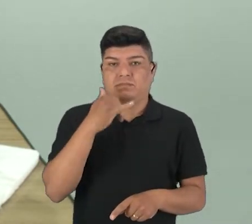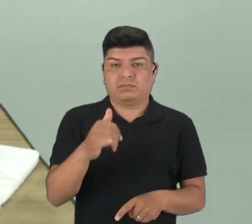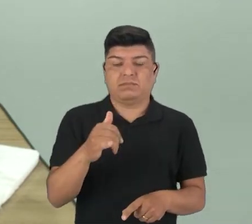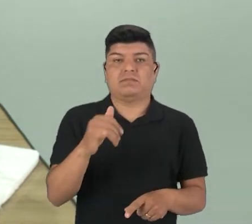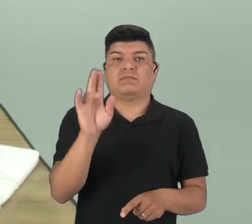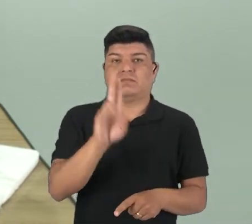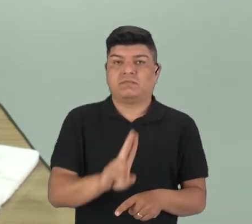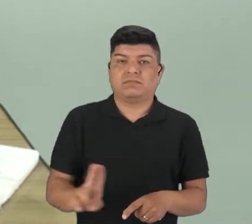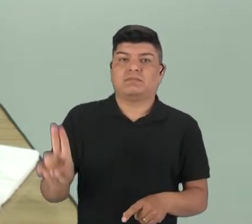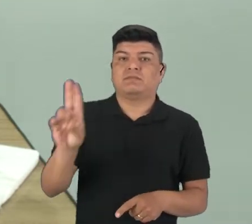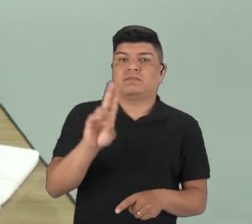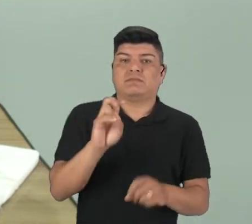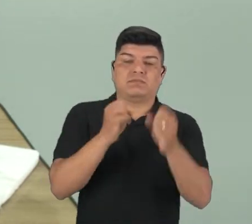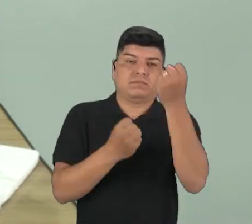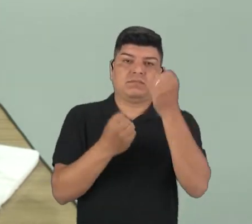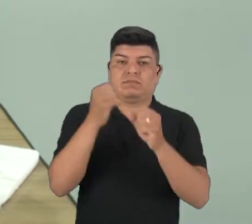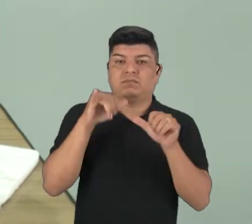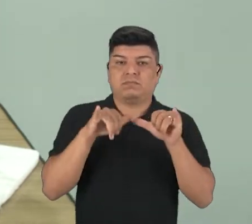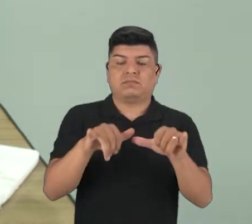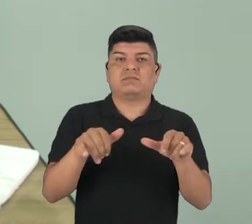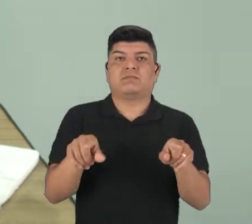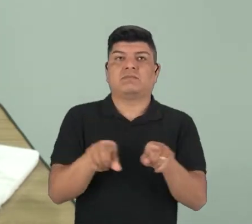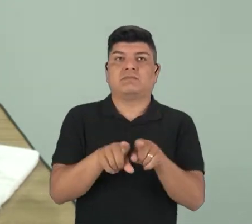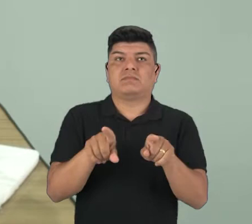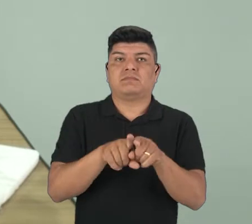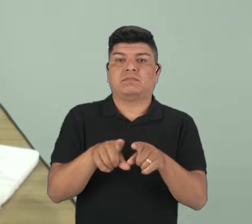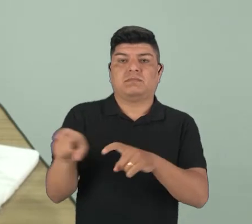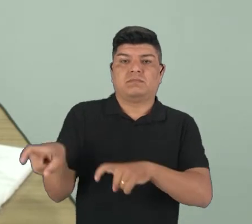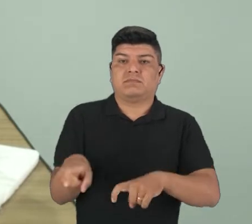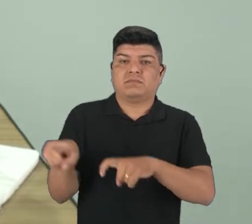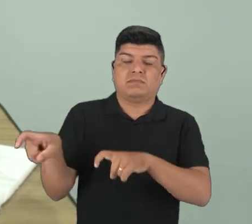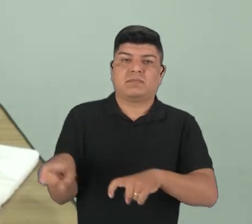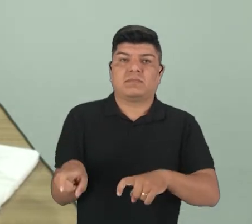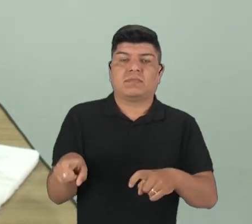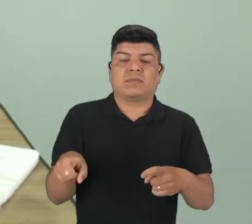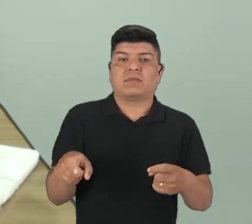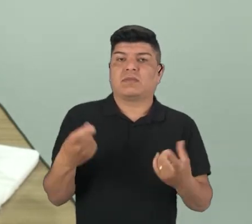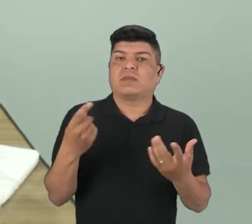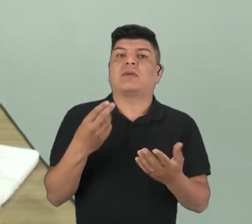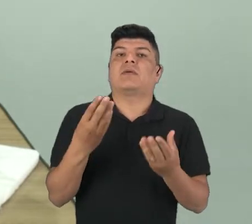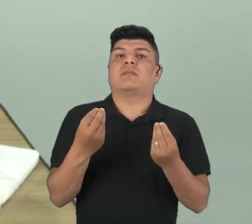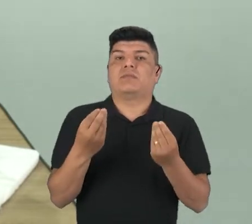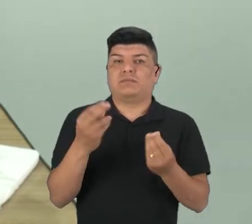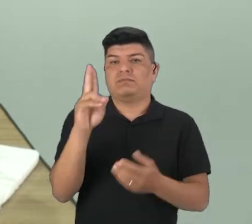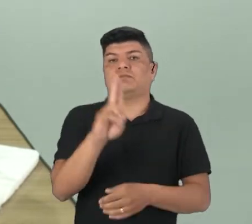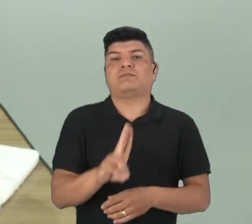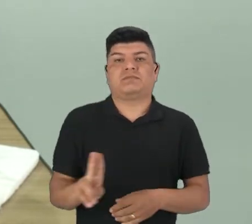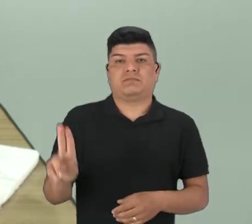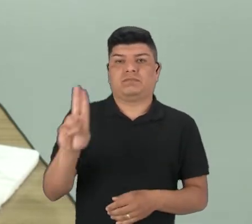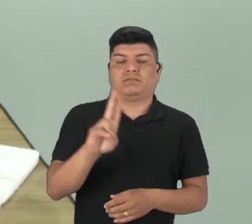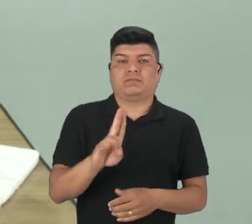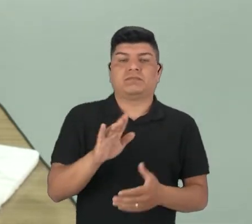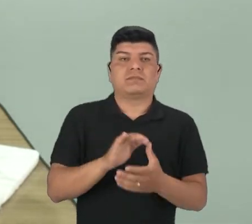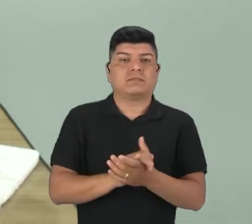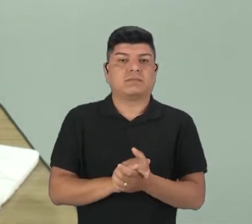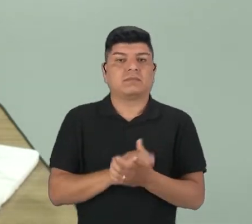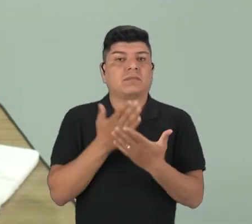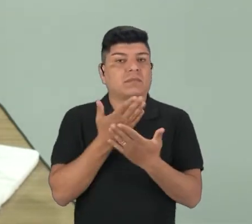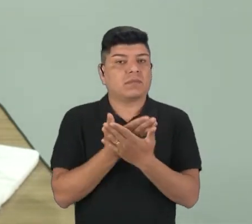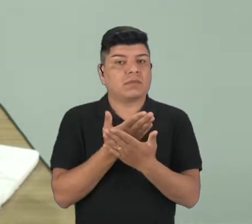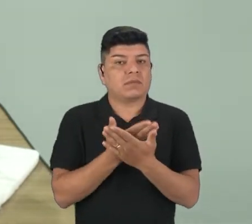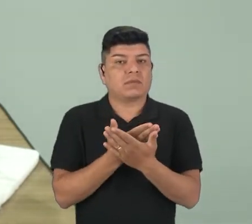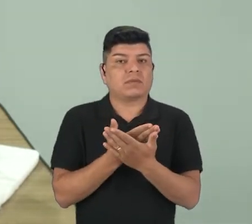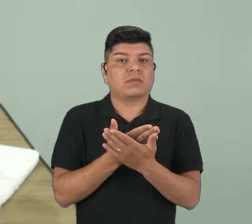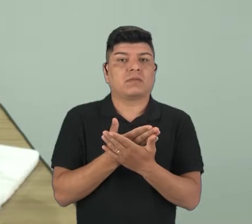que é utilizado nas indústrias, no comércio, na agricultura, é muito utilizada. Então, nessa aula nós vamos saber